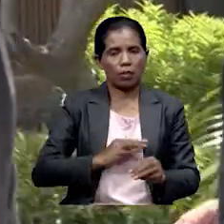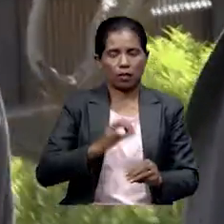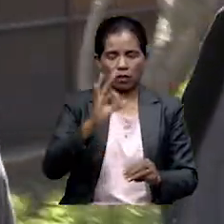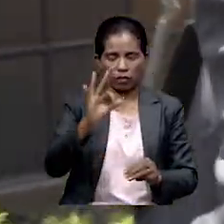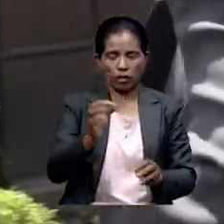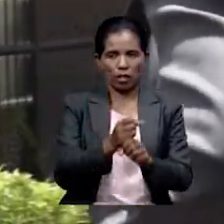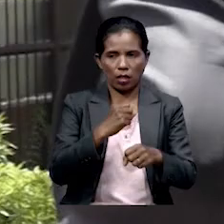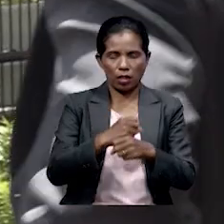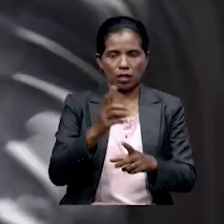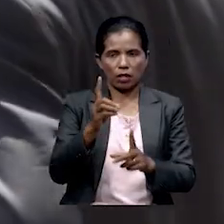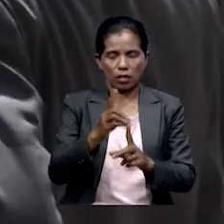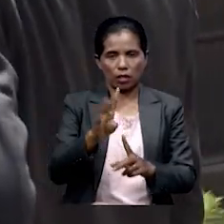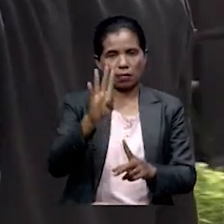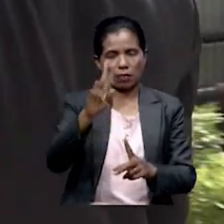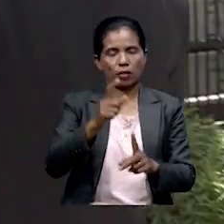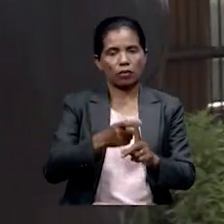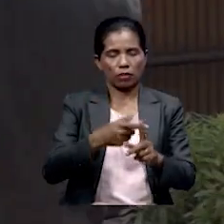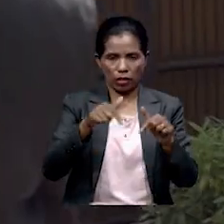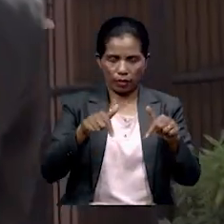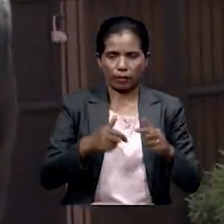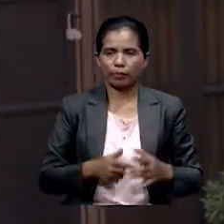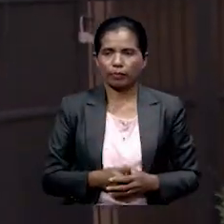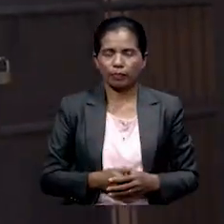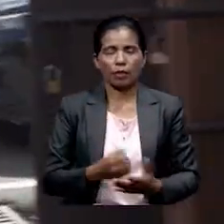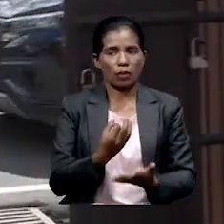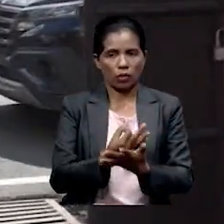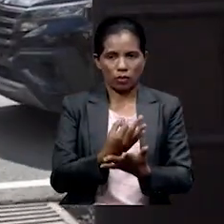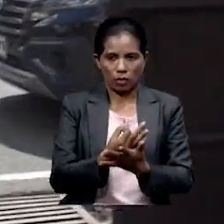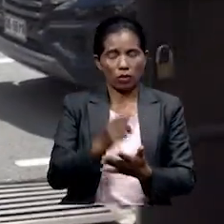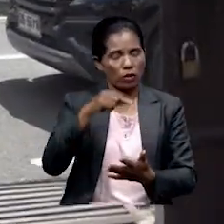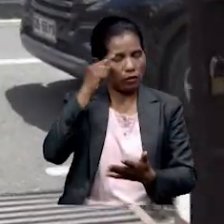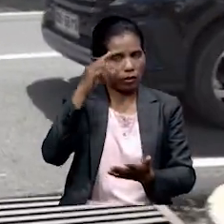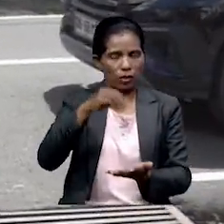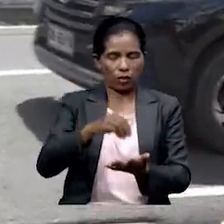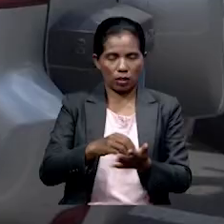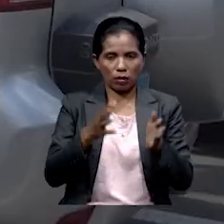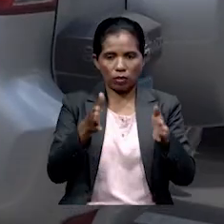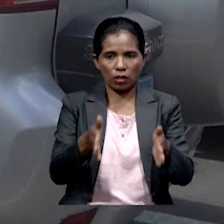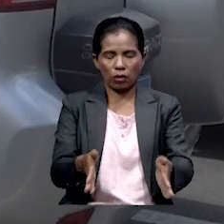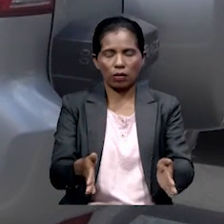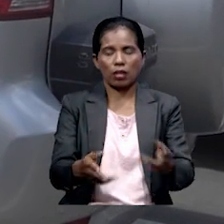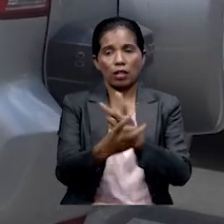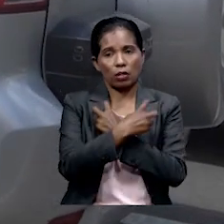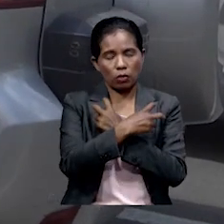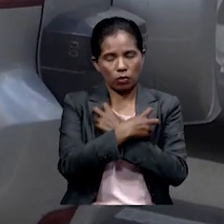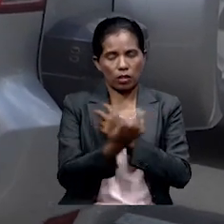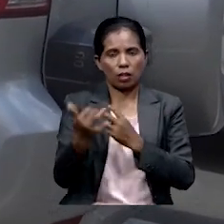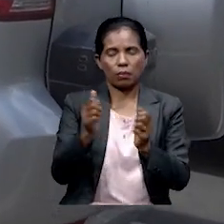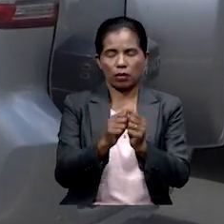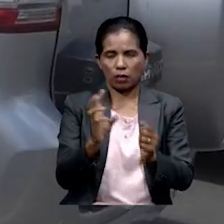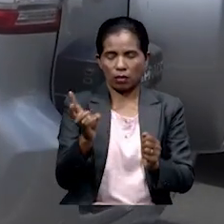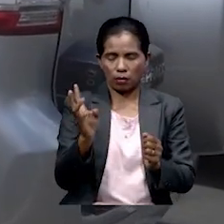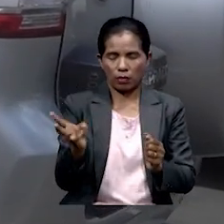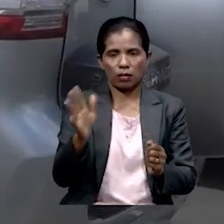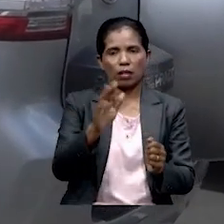realiza ona iha lorong hat fulang ne. Orsamento nebe governo preve atu halo trestus mortais neng nul resimbalu iha munisipi Aileu ne hamutuk